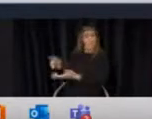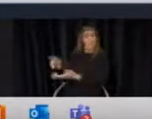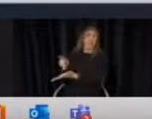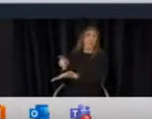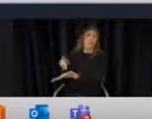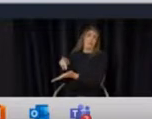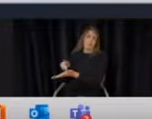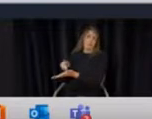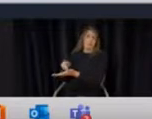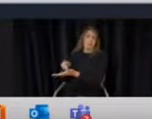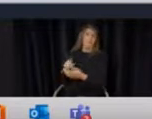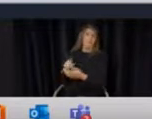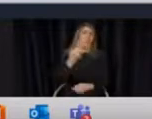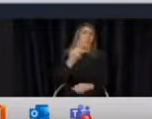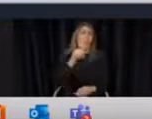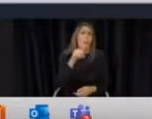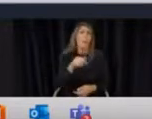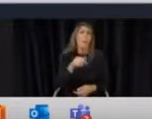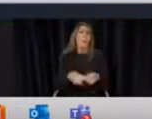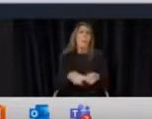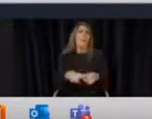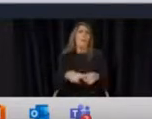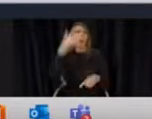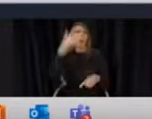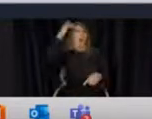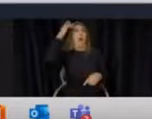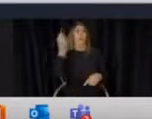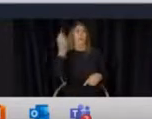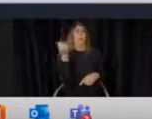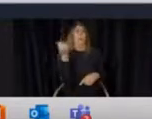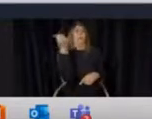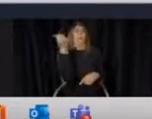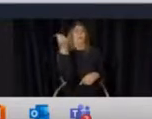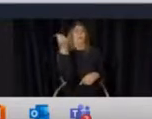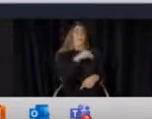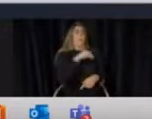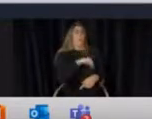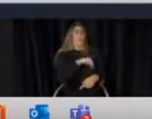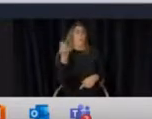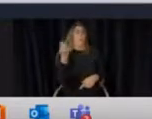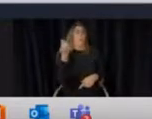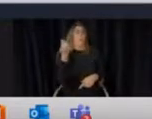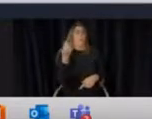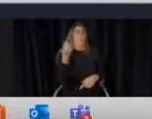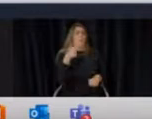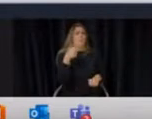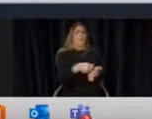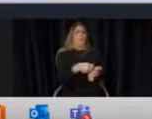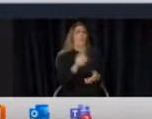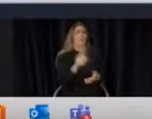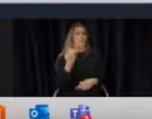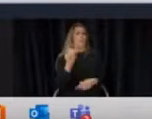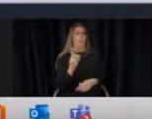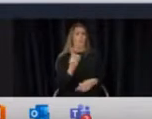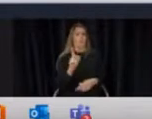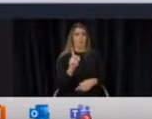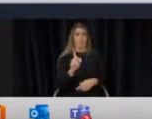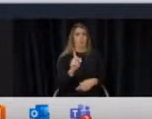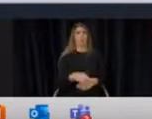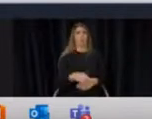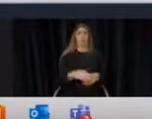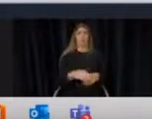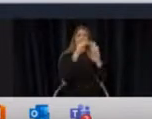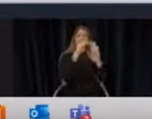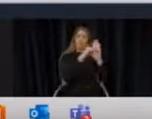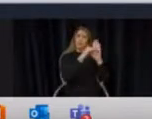maior compra órgão aqui no Brasil, isso não existe, tá? Então, o sistema com transplante de doador falecido é muito seguro